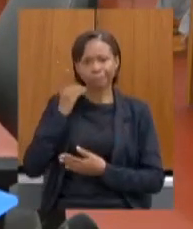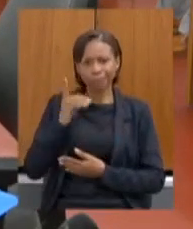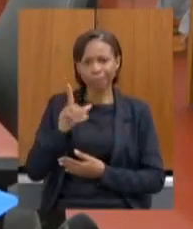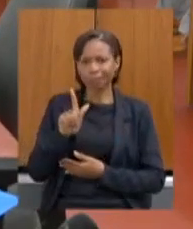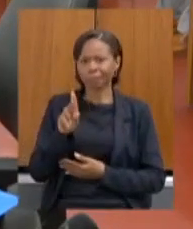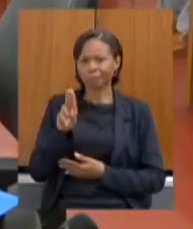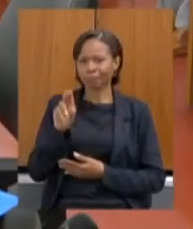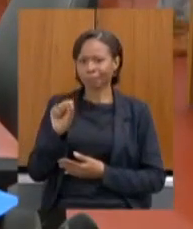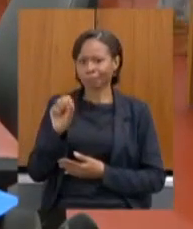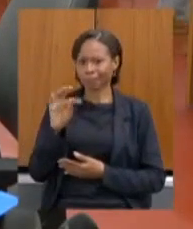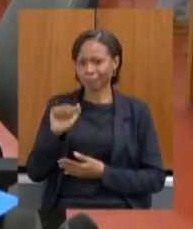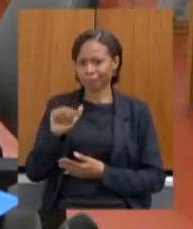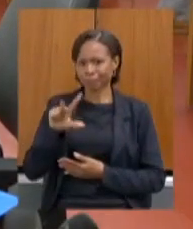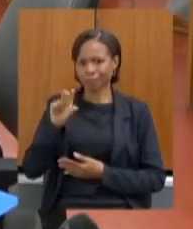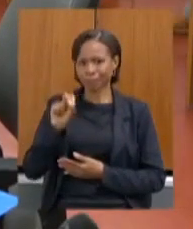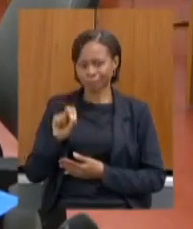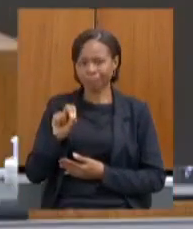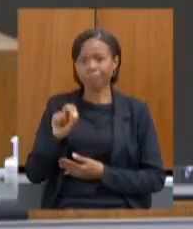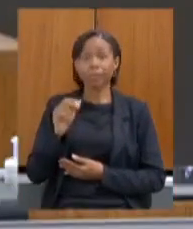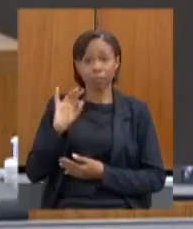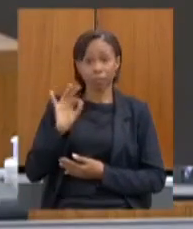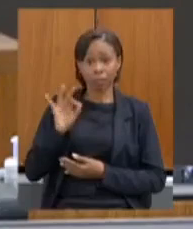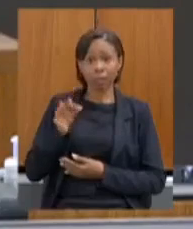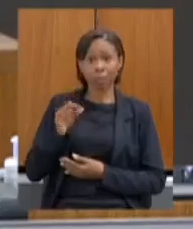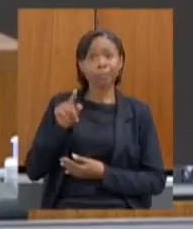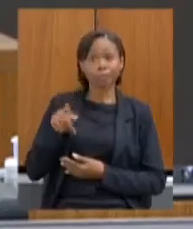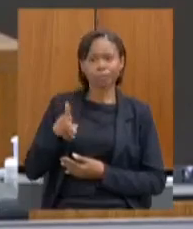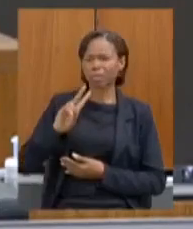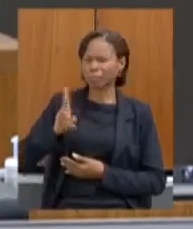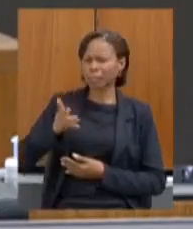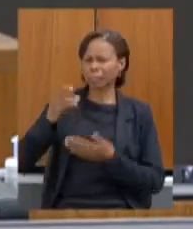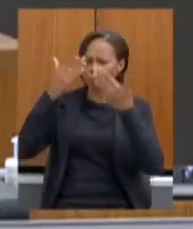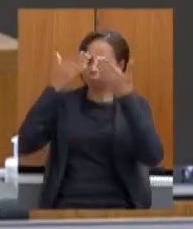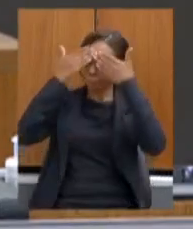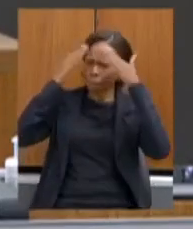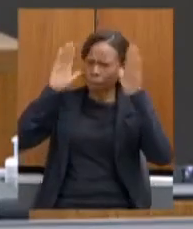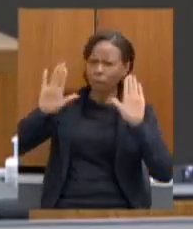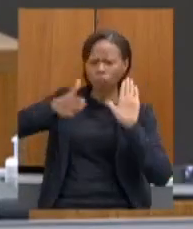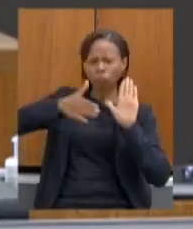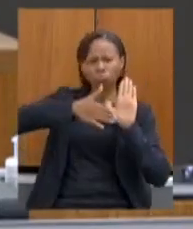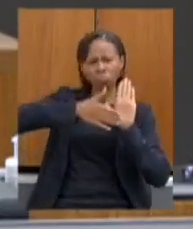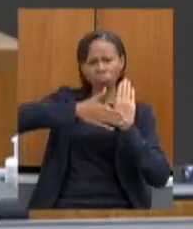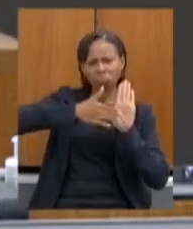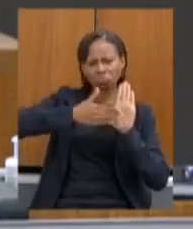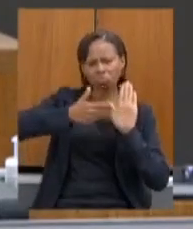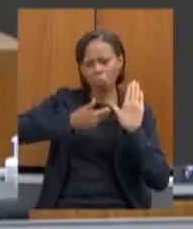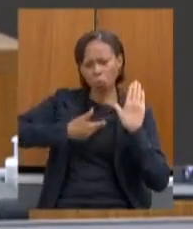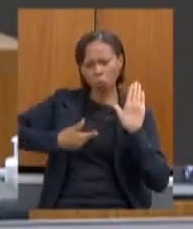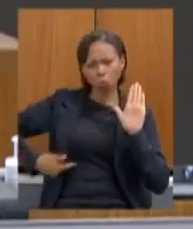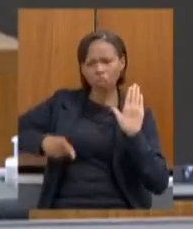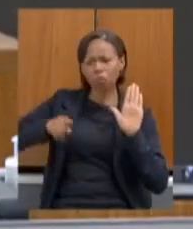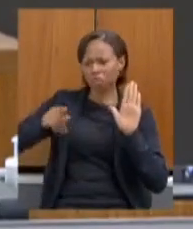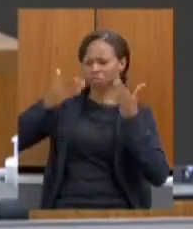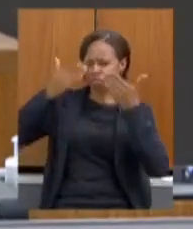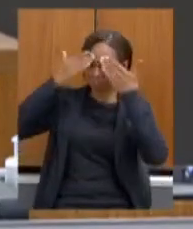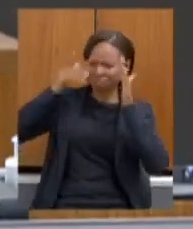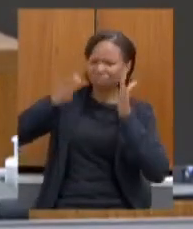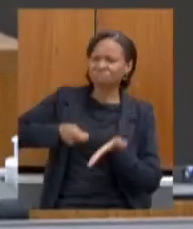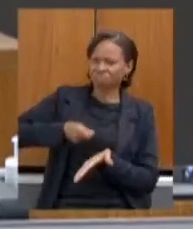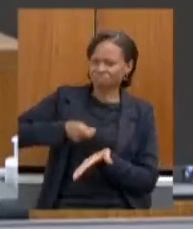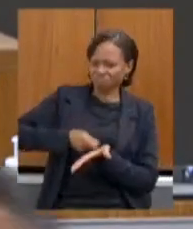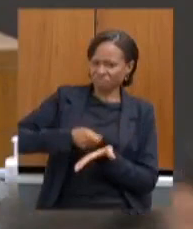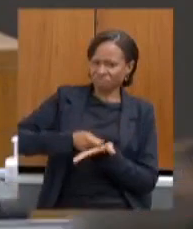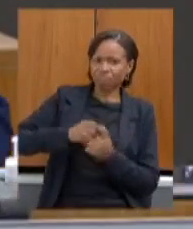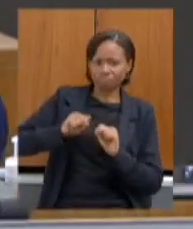Santana. De fato, o senhor sempre muito aberto às propostas deste governo e sempre muito firme na